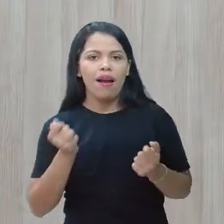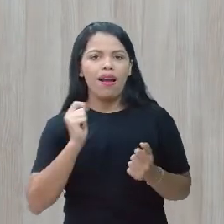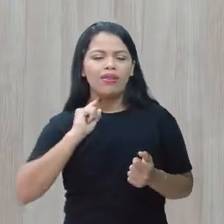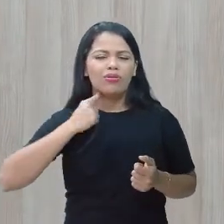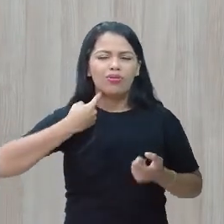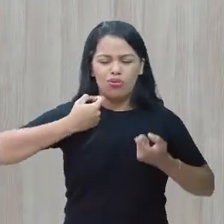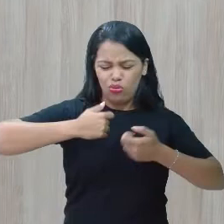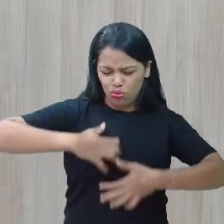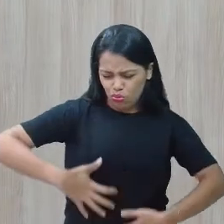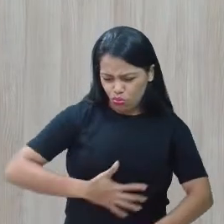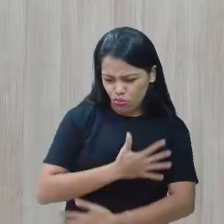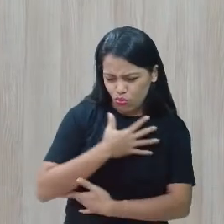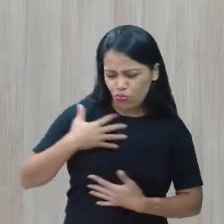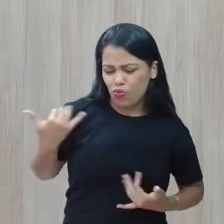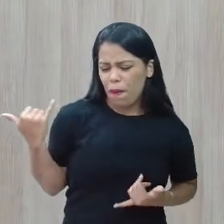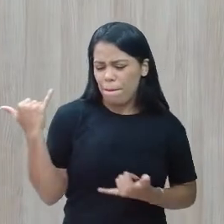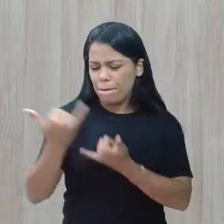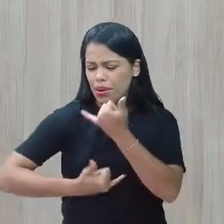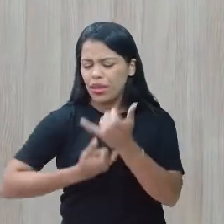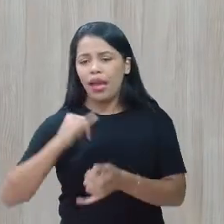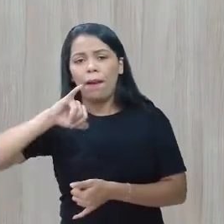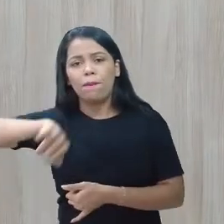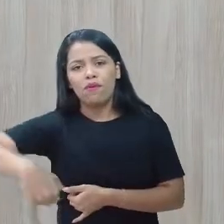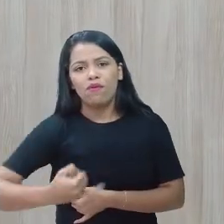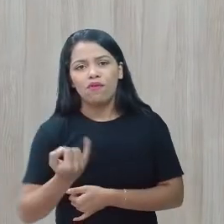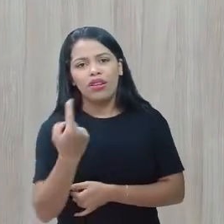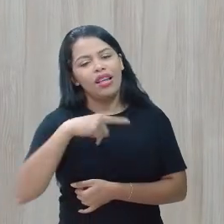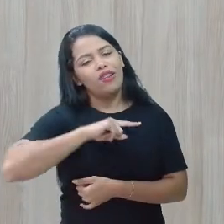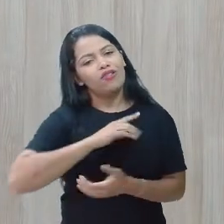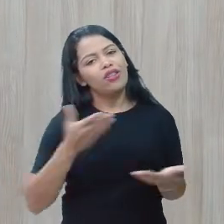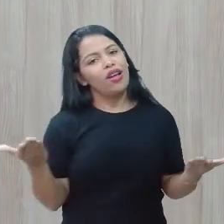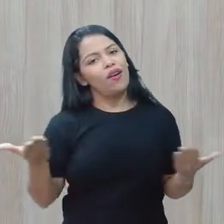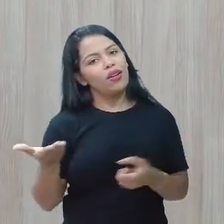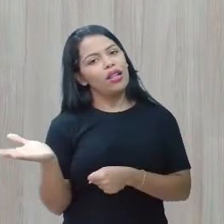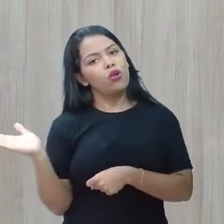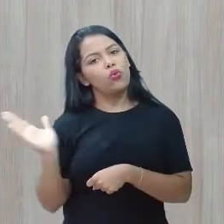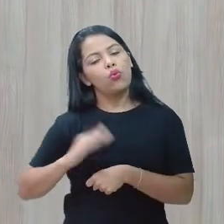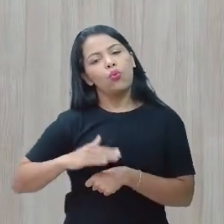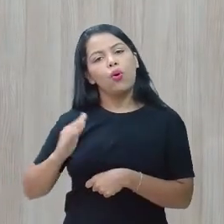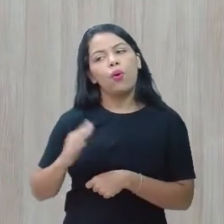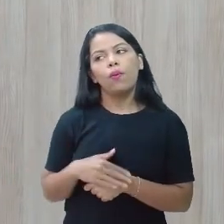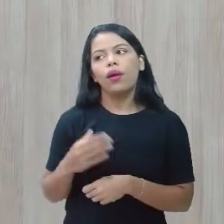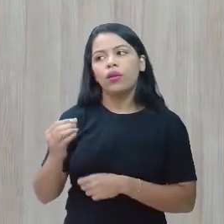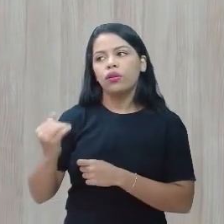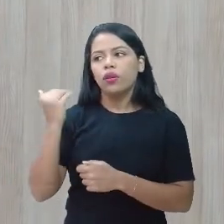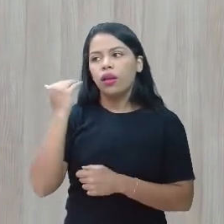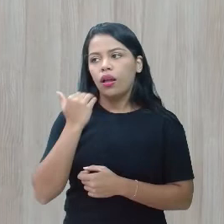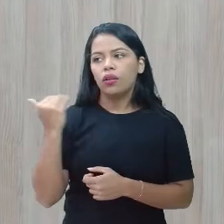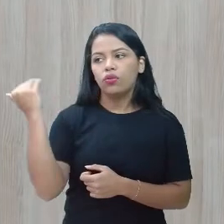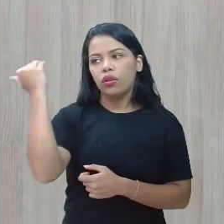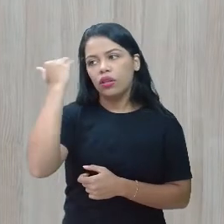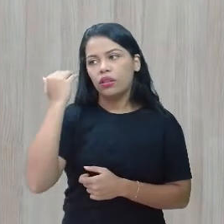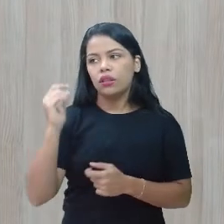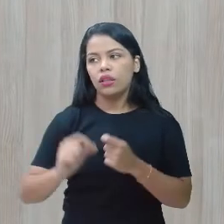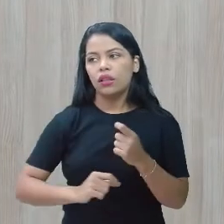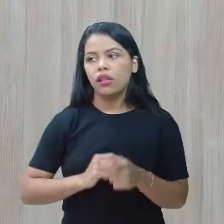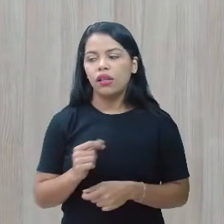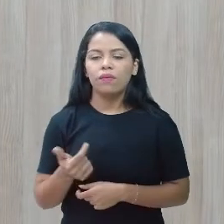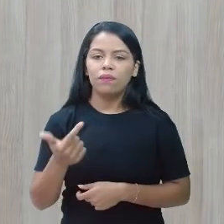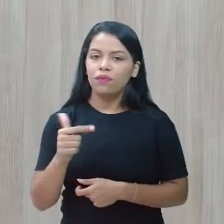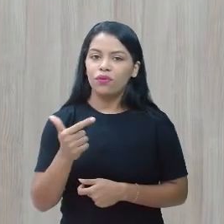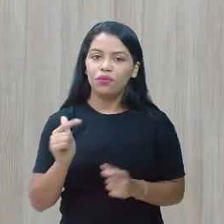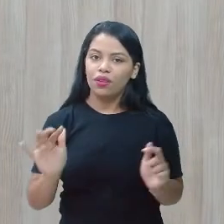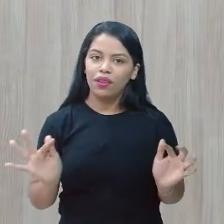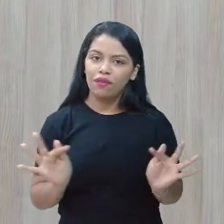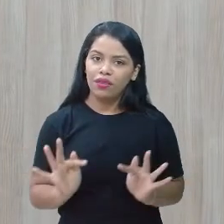brinquem, aproveitem. Gente, nós estamos em um momento crucial, onde adolescentes estão sem